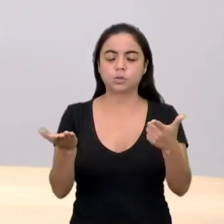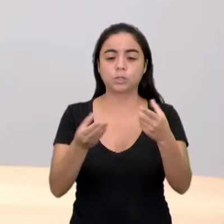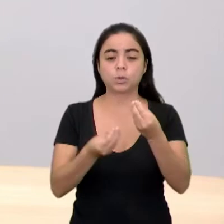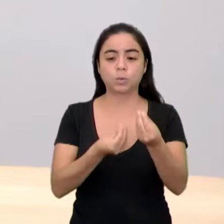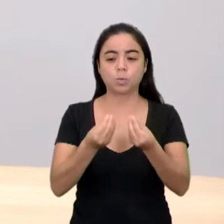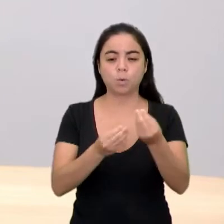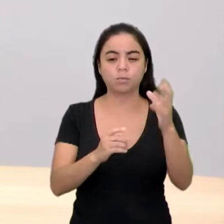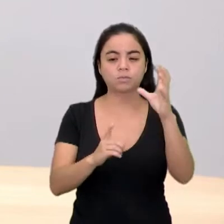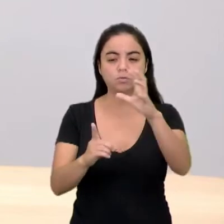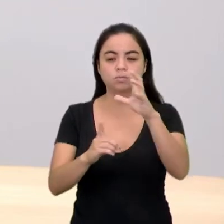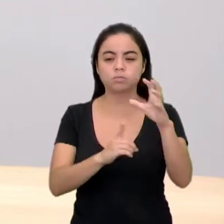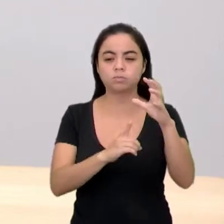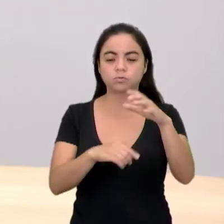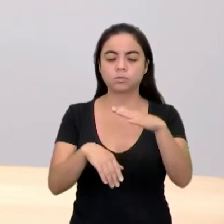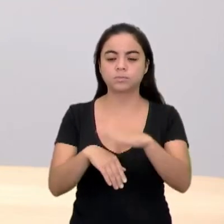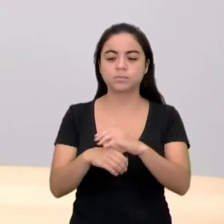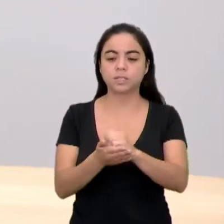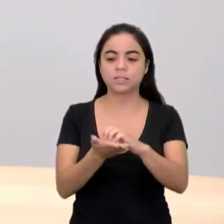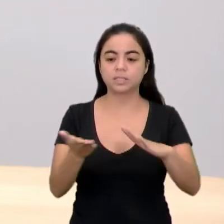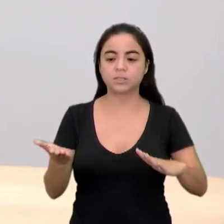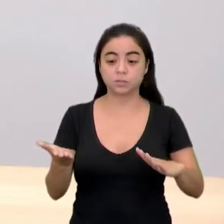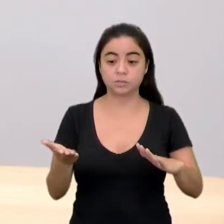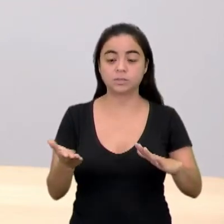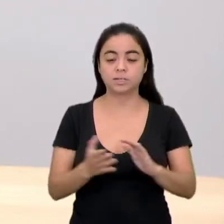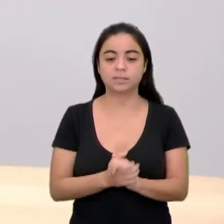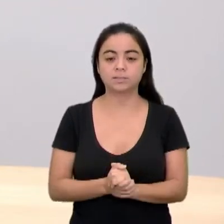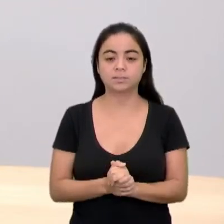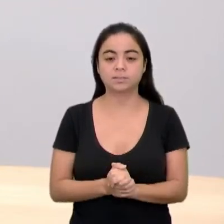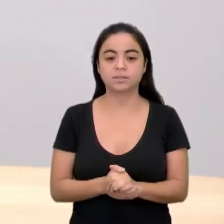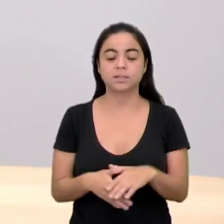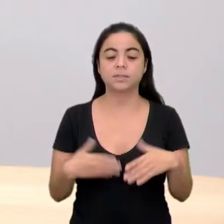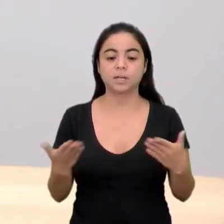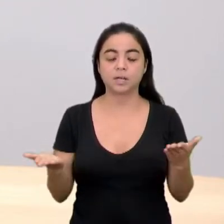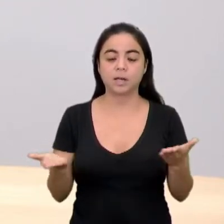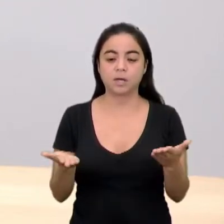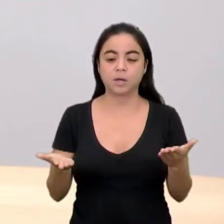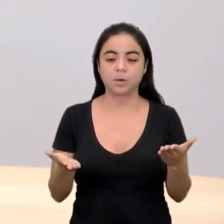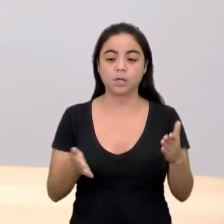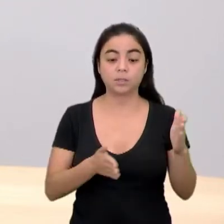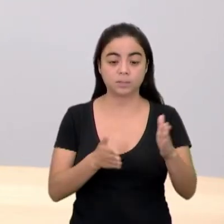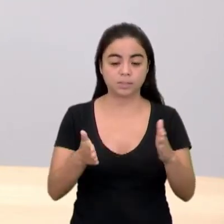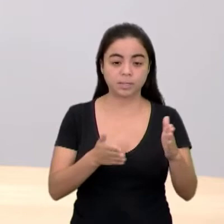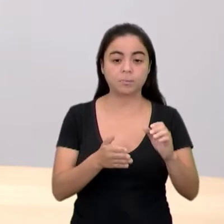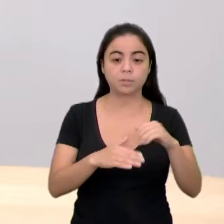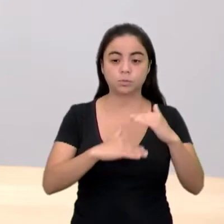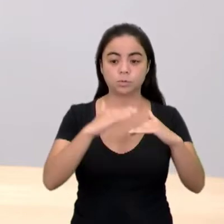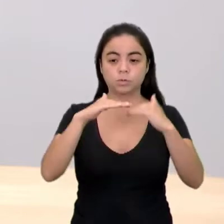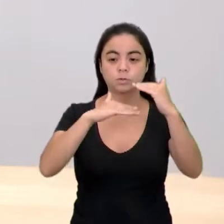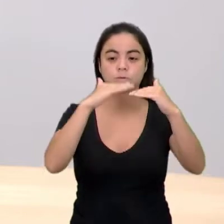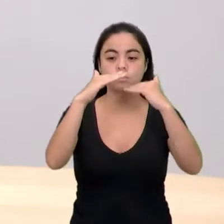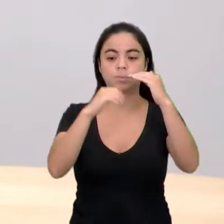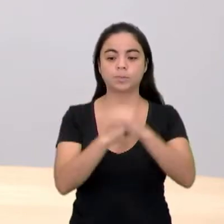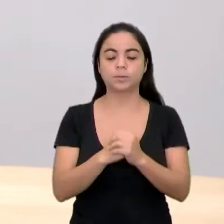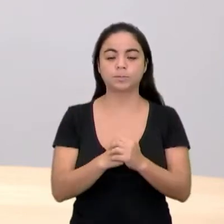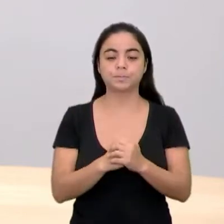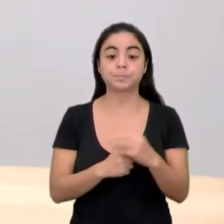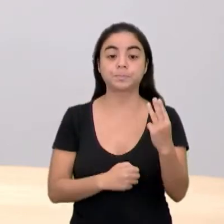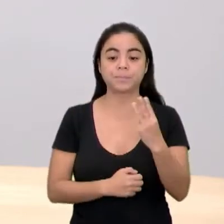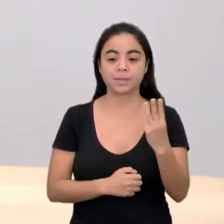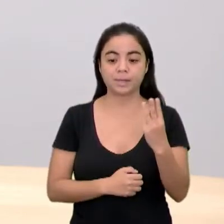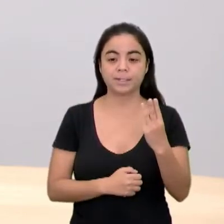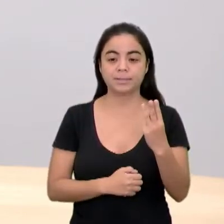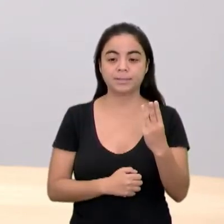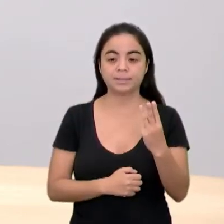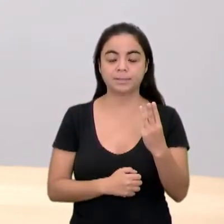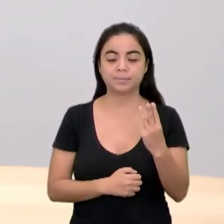atividades da imprensa em geral. E a gente está na etapa do desenvolvimento, né? A terceira etapa do desenvolvimento, ou seja,